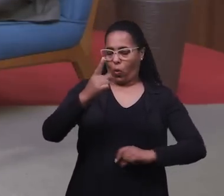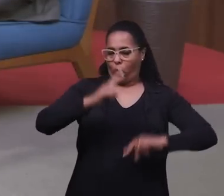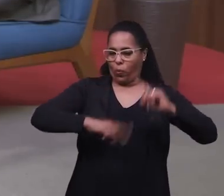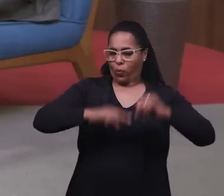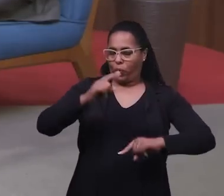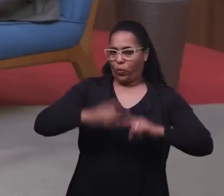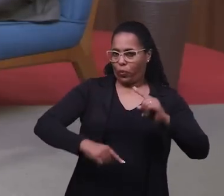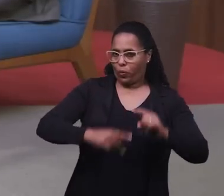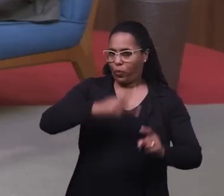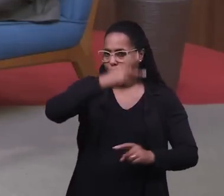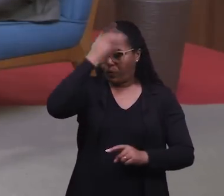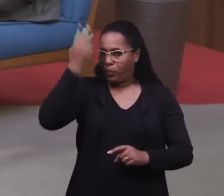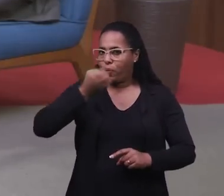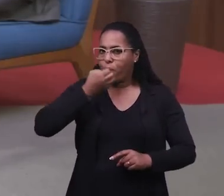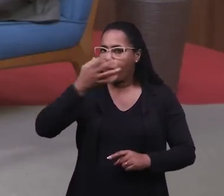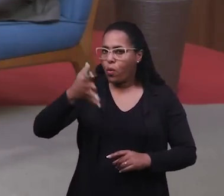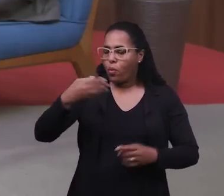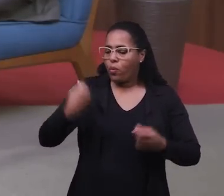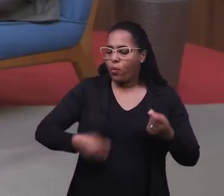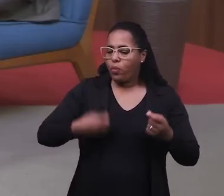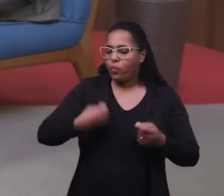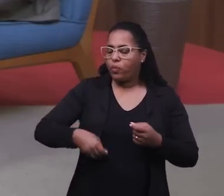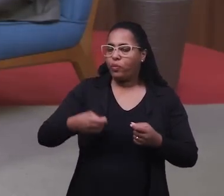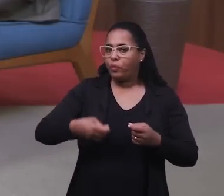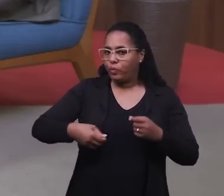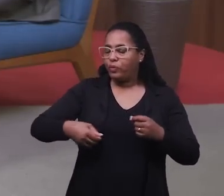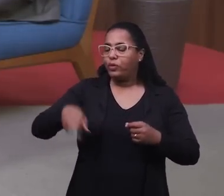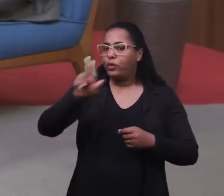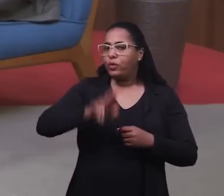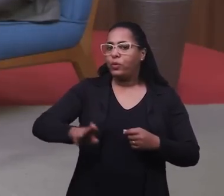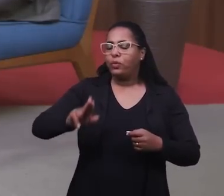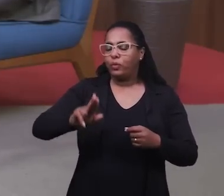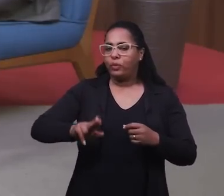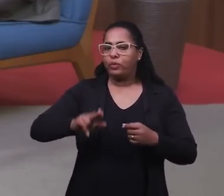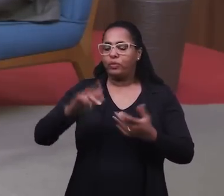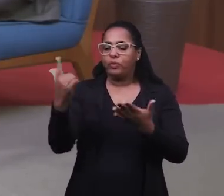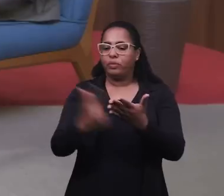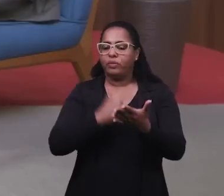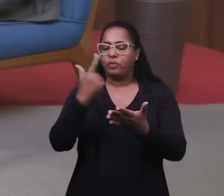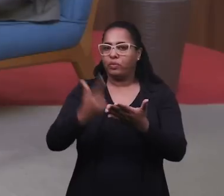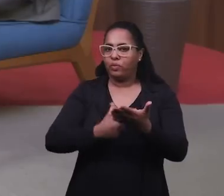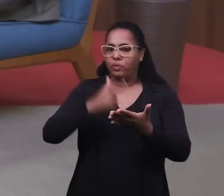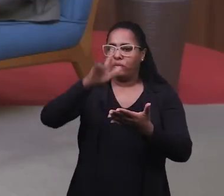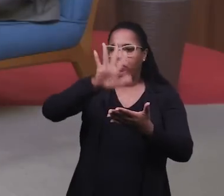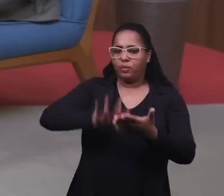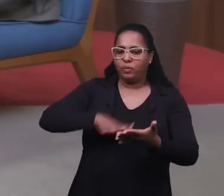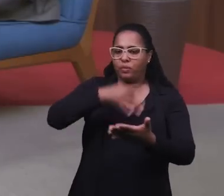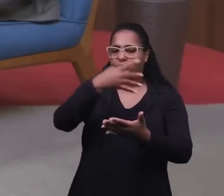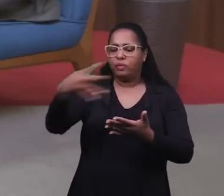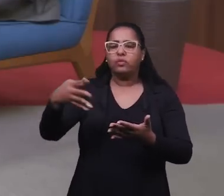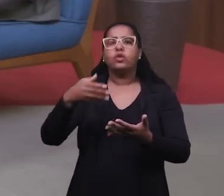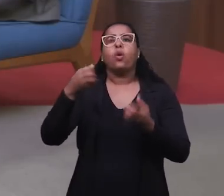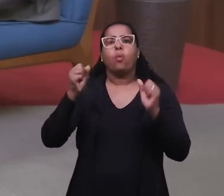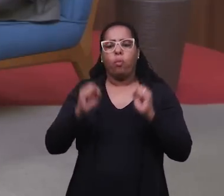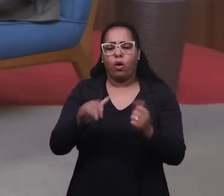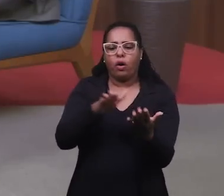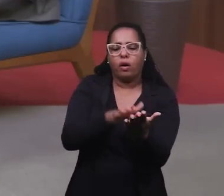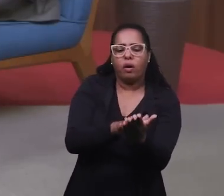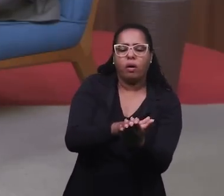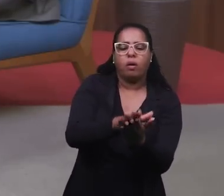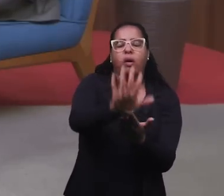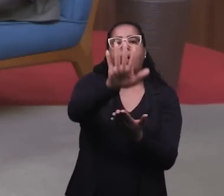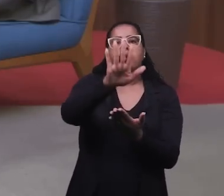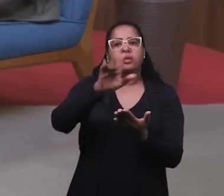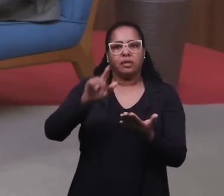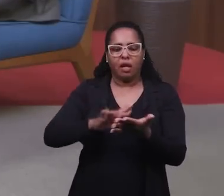os bons instrumentistas usam é a coletânea de partitura, e que tanto pode ser impressa